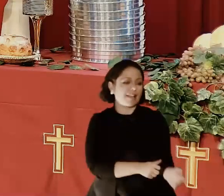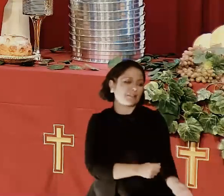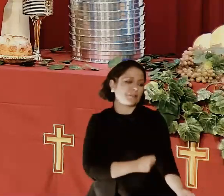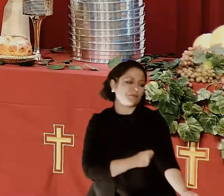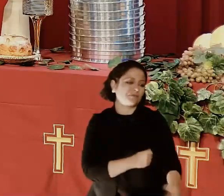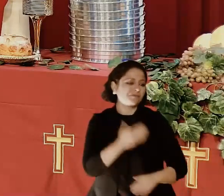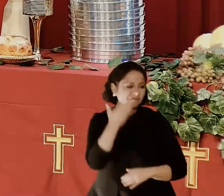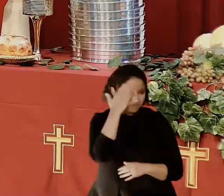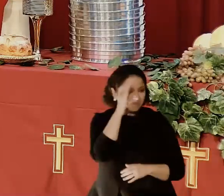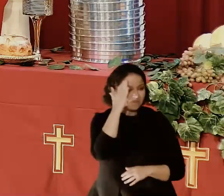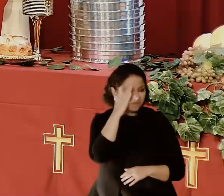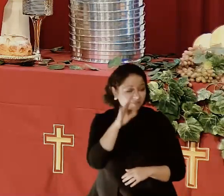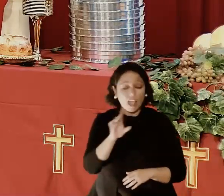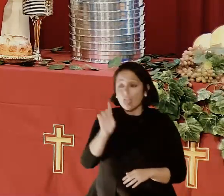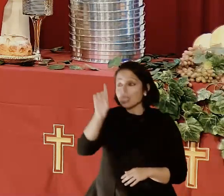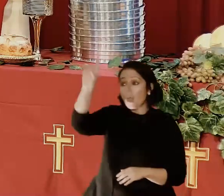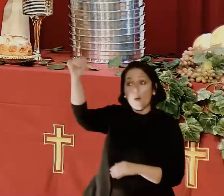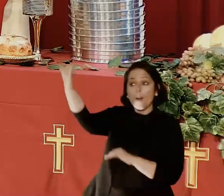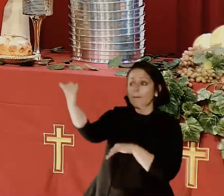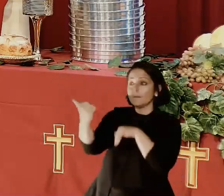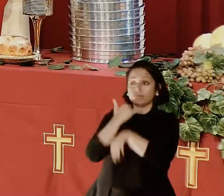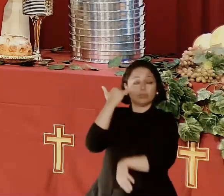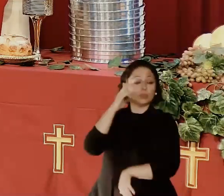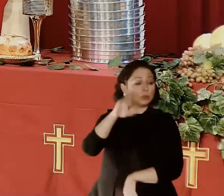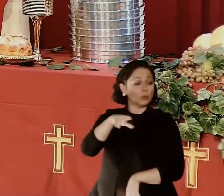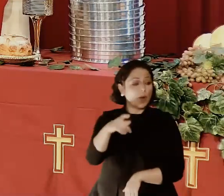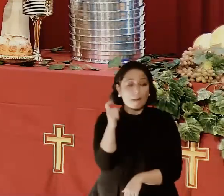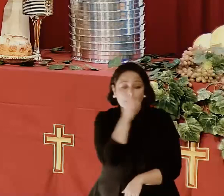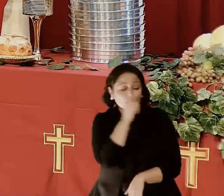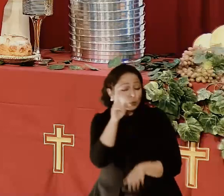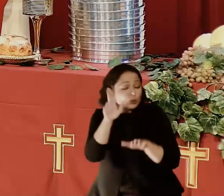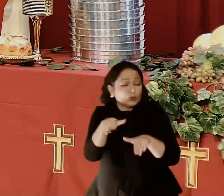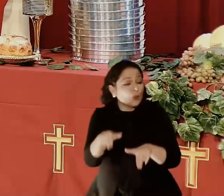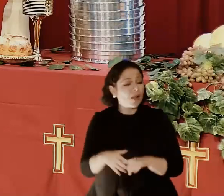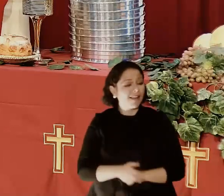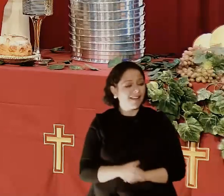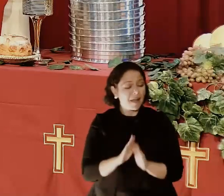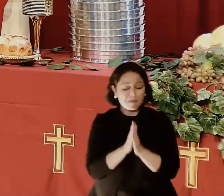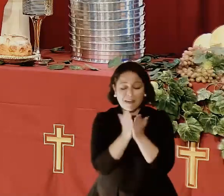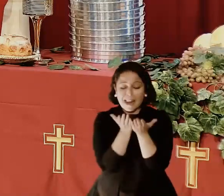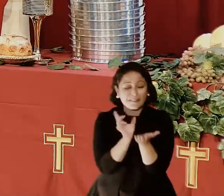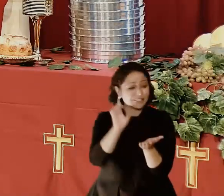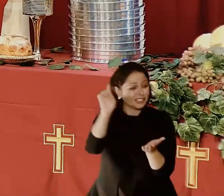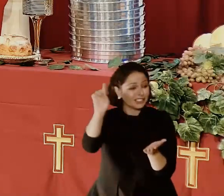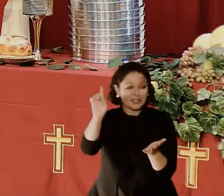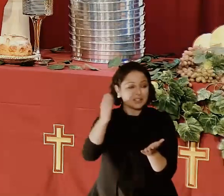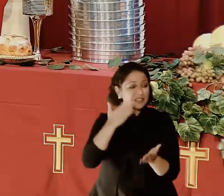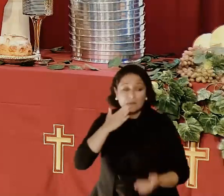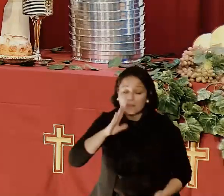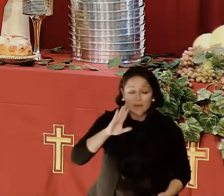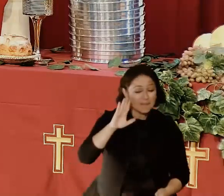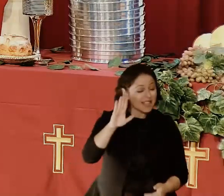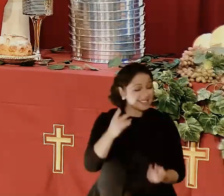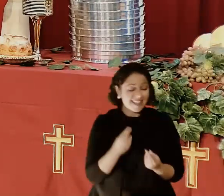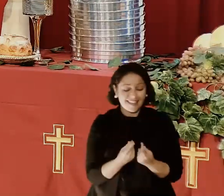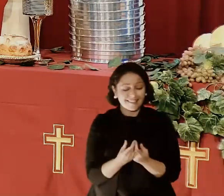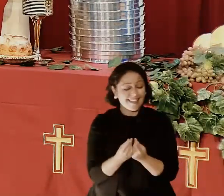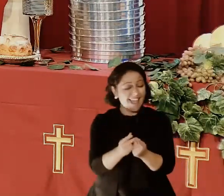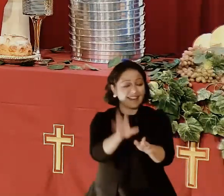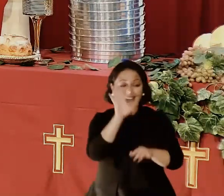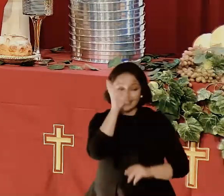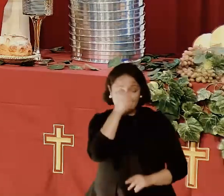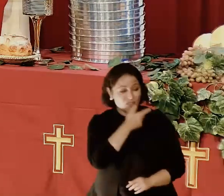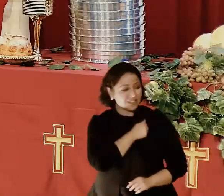Veja, ele não mente, e por isso a reputação dele é de cumprir promessas. Esse é o papel que